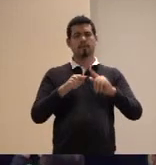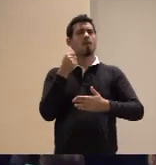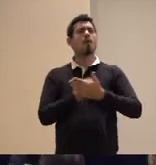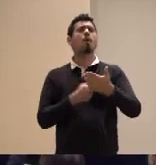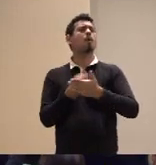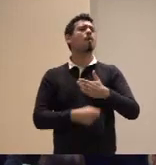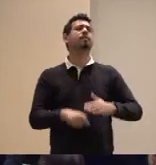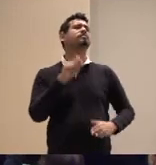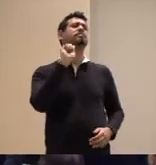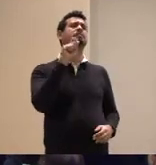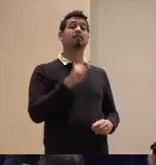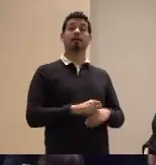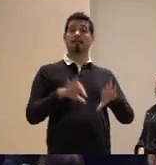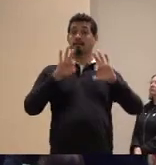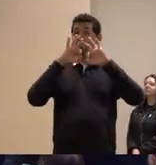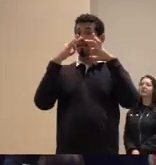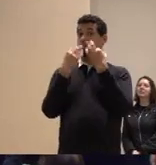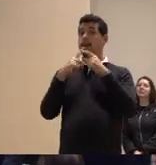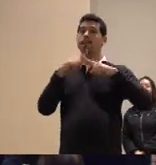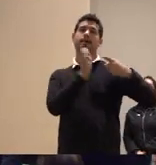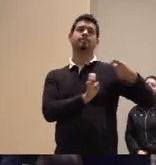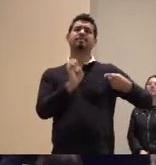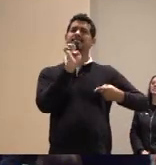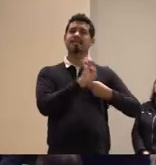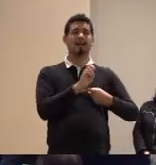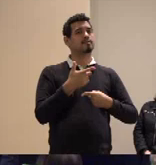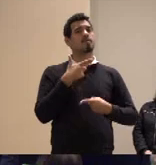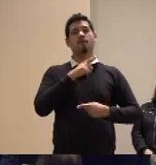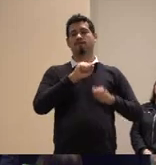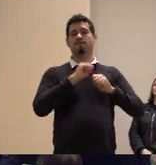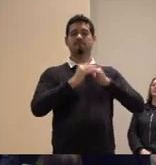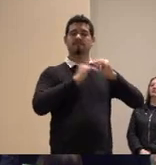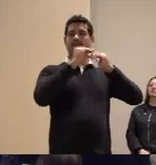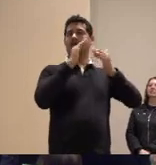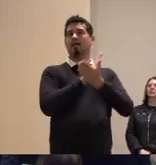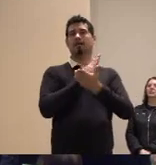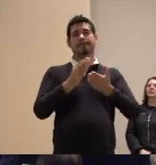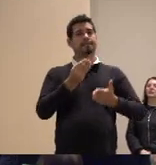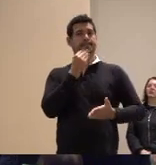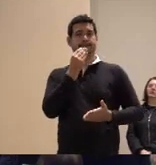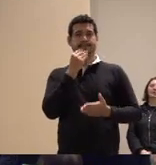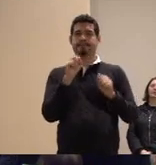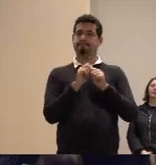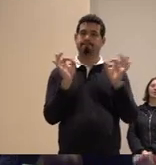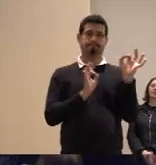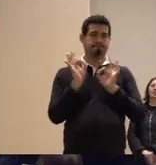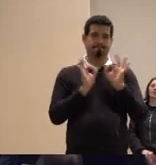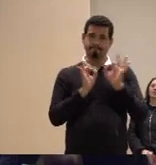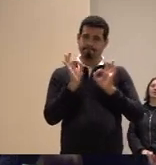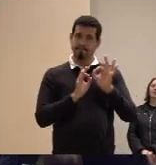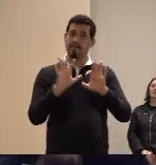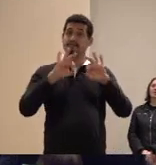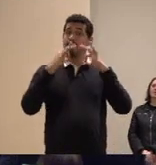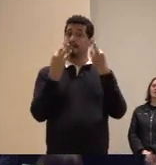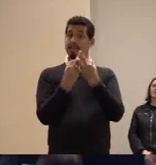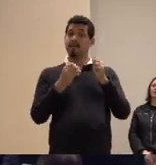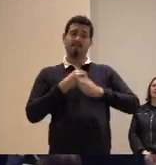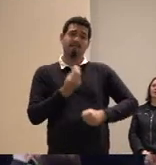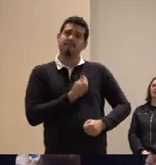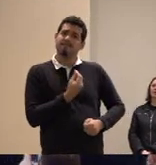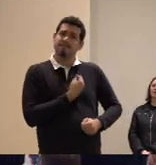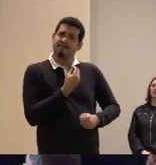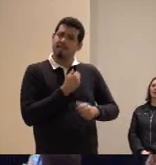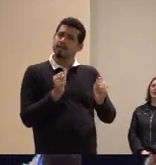quem? Da família. Mas o Estado não constrói, às vezes, oportunidades para que a família viva